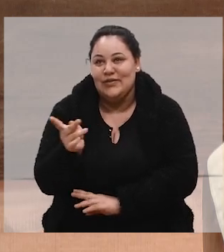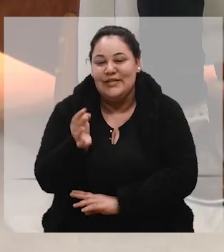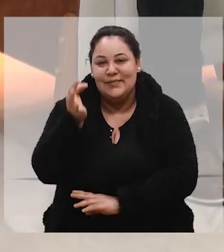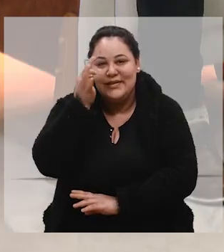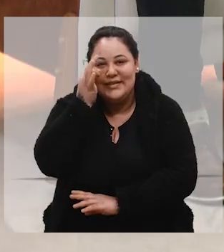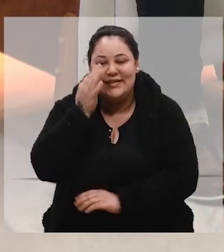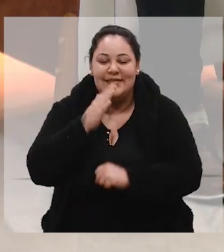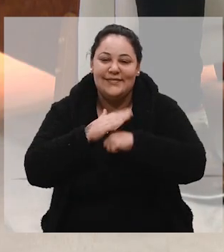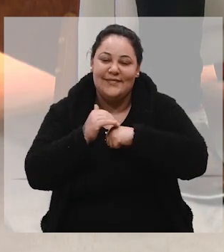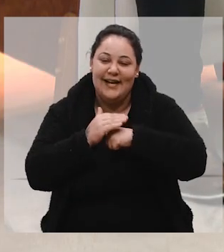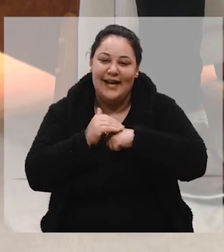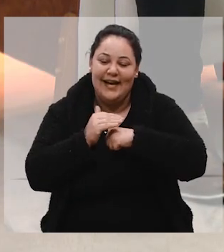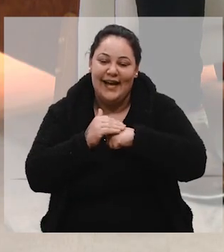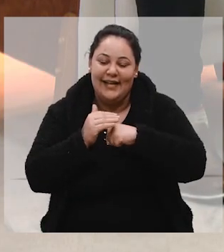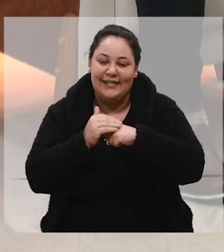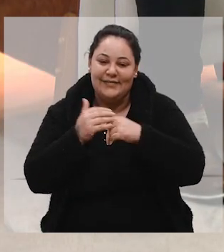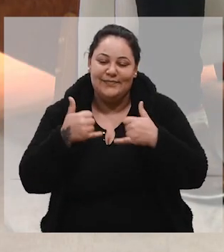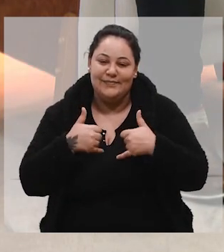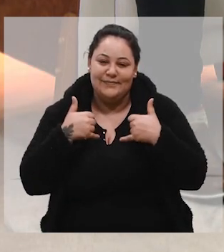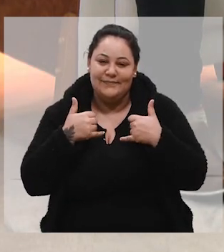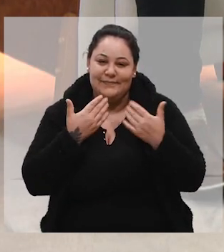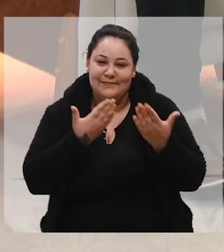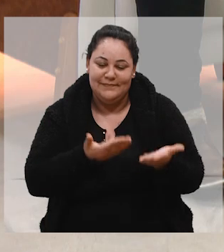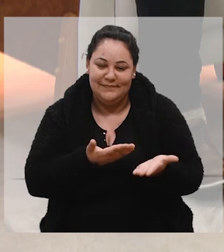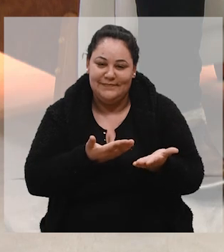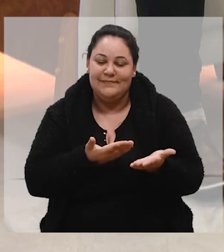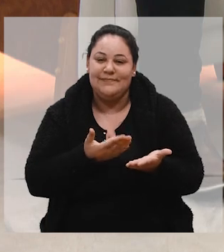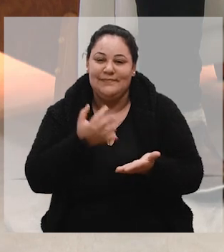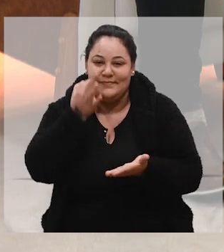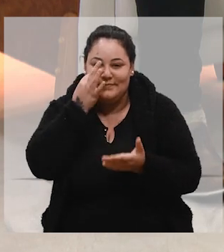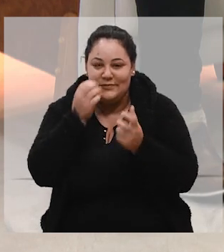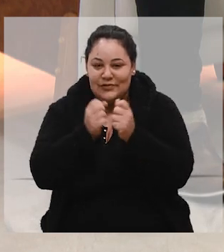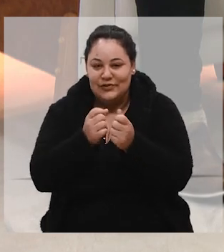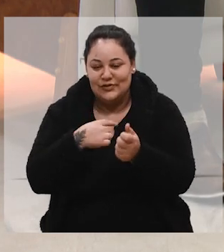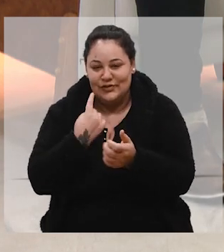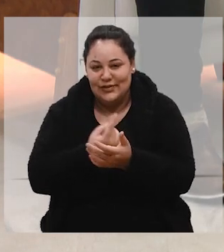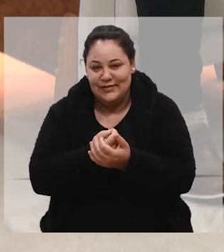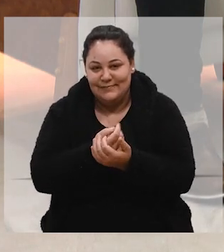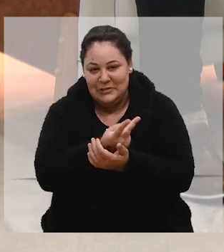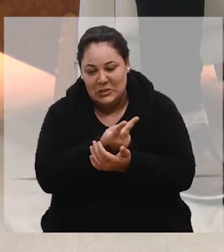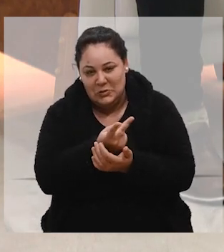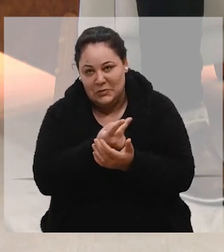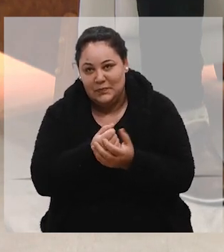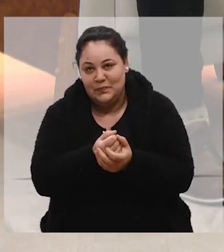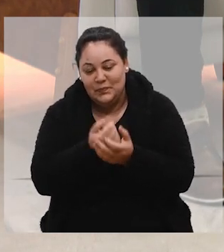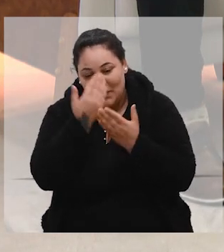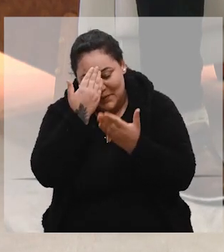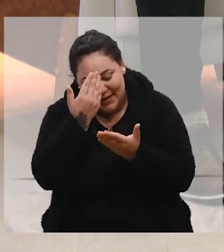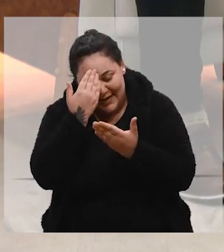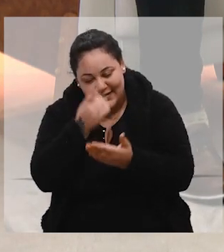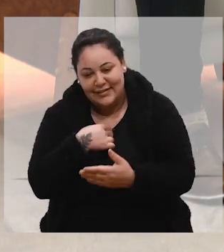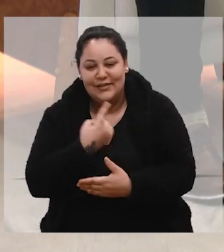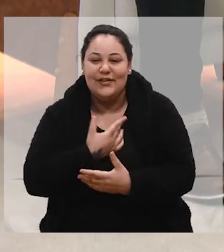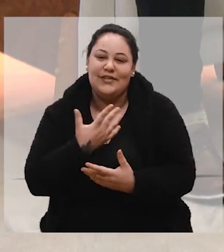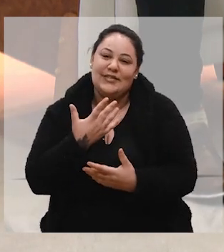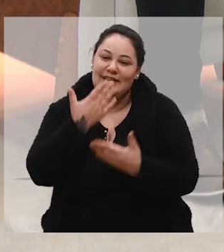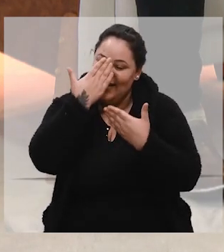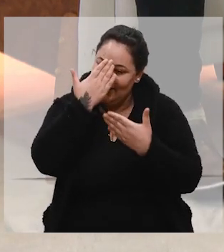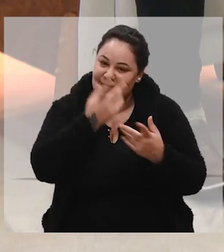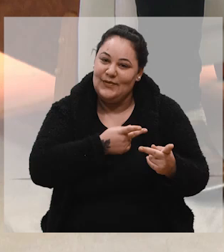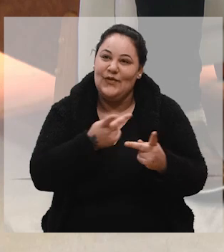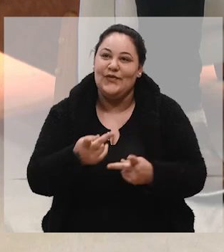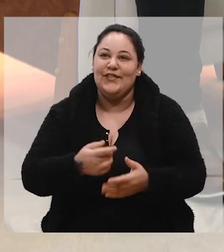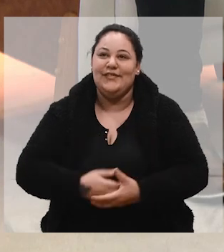brindam com a sua presença. Uma honra tê-los conosco aqui. Arthur e Daniela. Prazer. Obrigada, nós que agradecemos